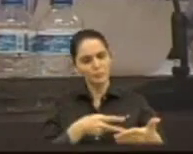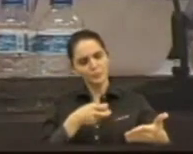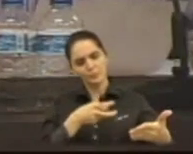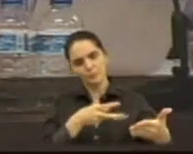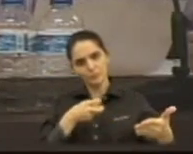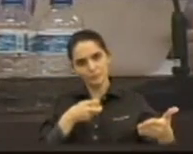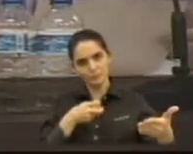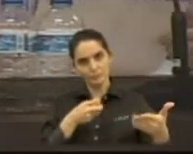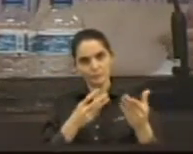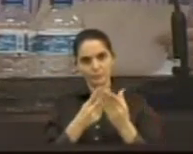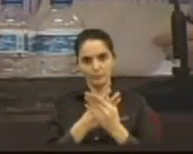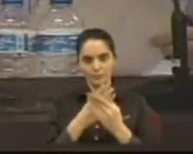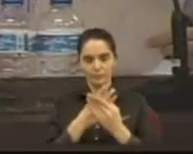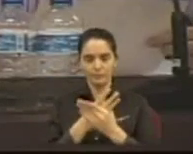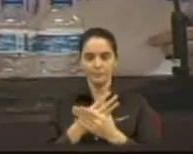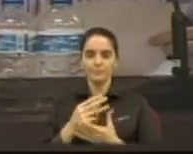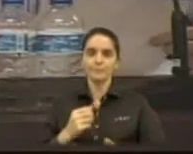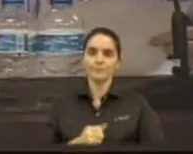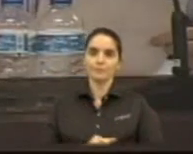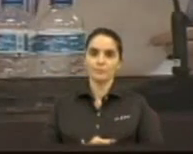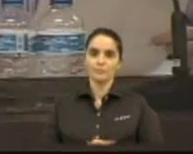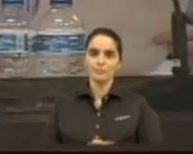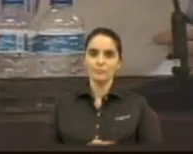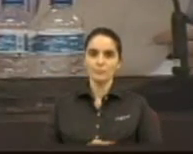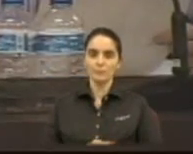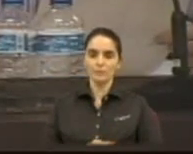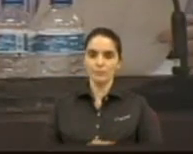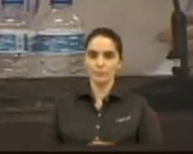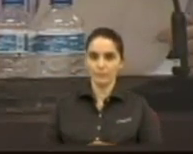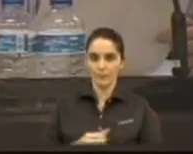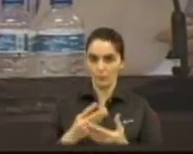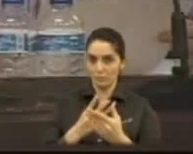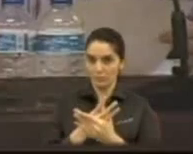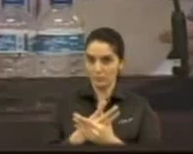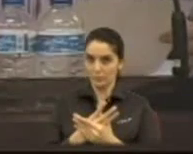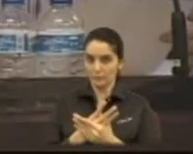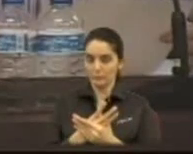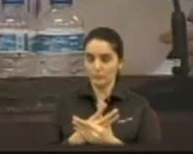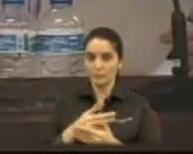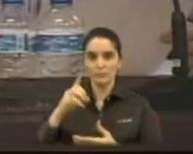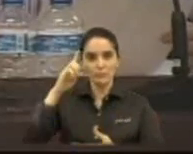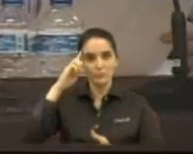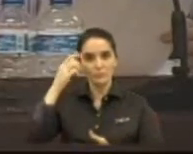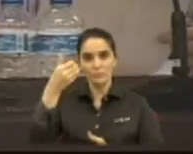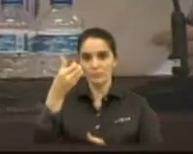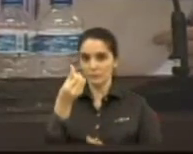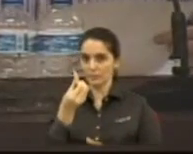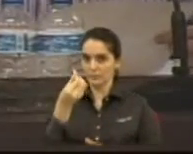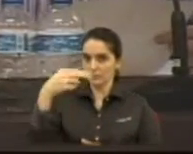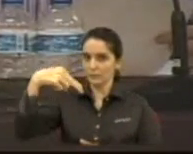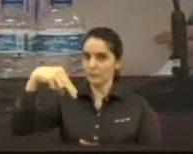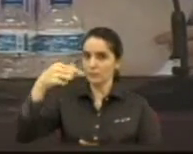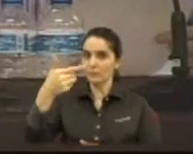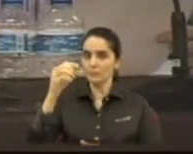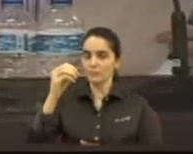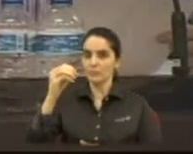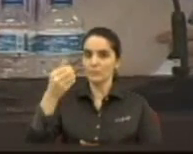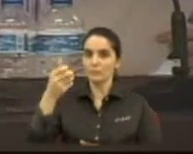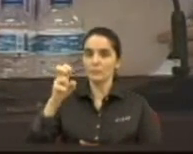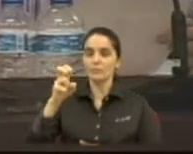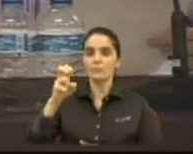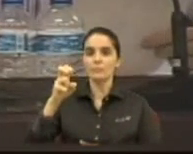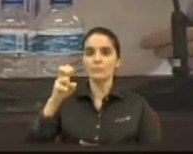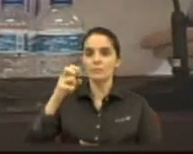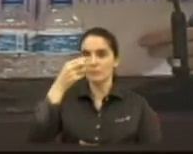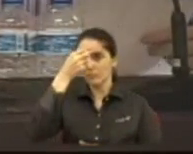dessa excelsa Câmara Municipal de Limeira. Plenário, vereador Vitório Bortolã, aos 16 de novembro de 2015. Vereador